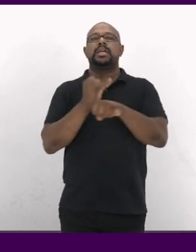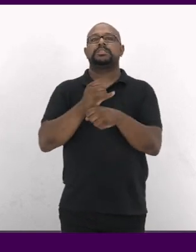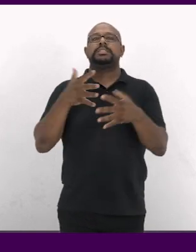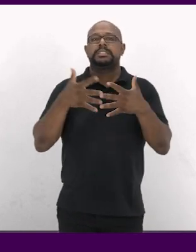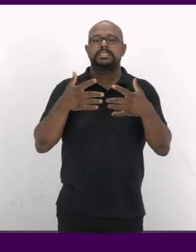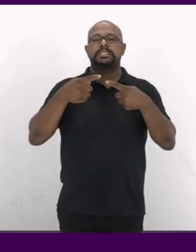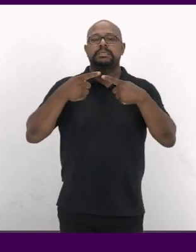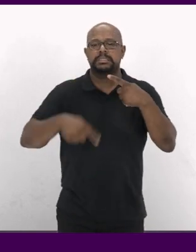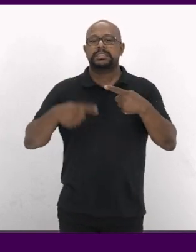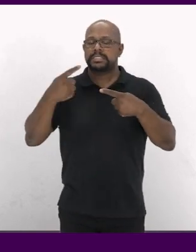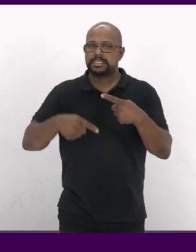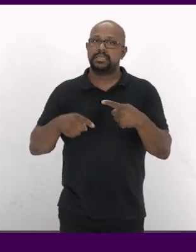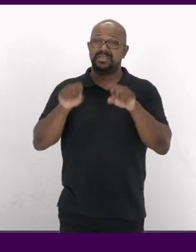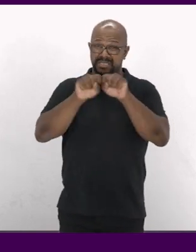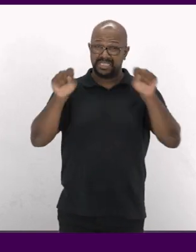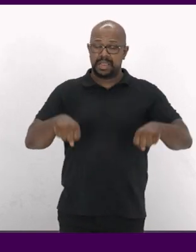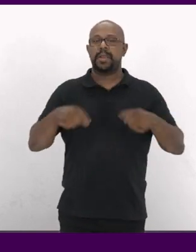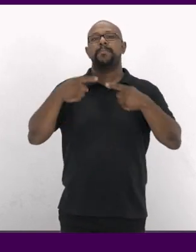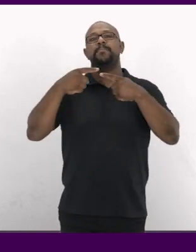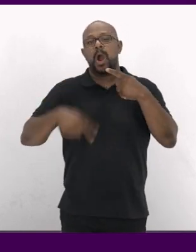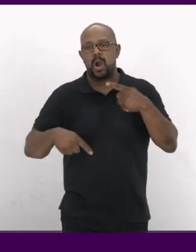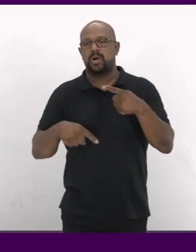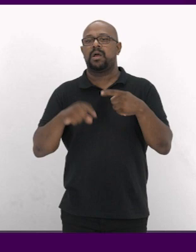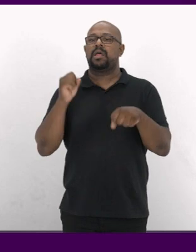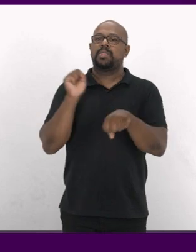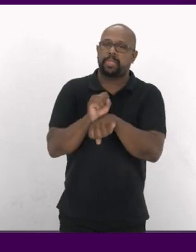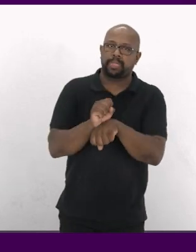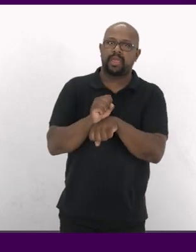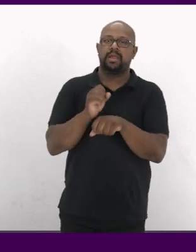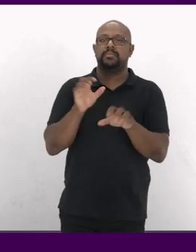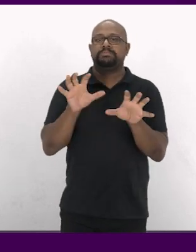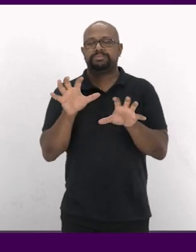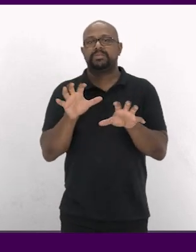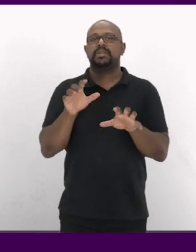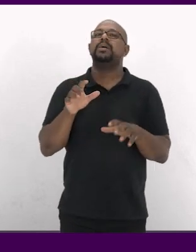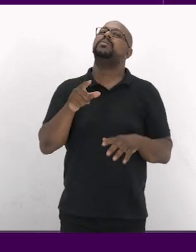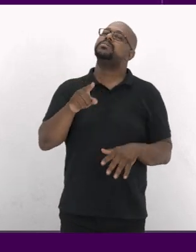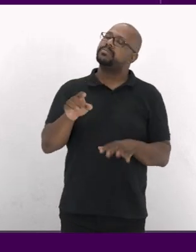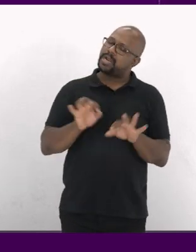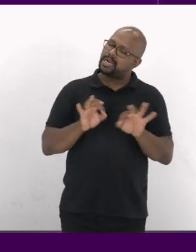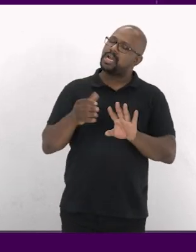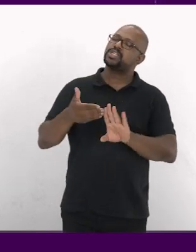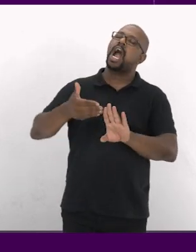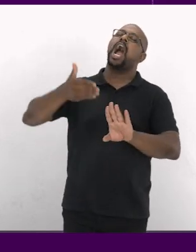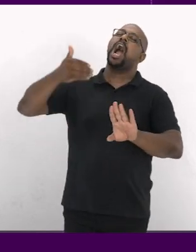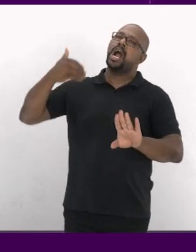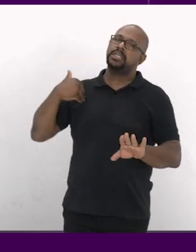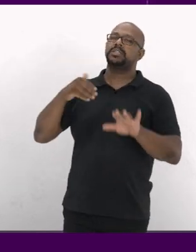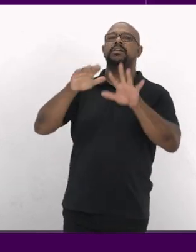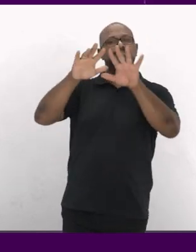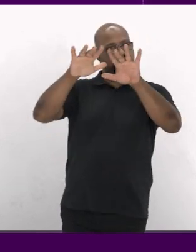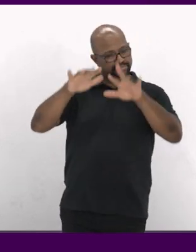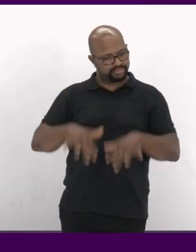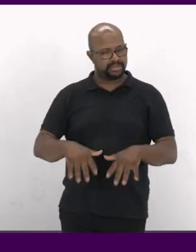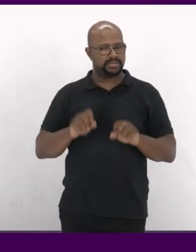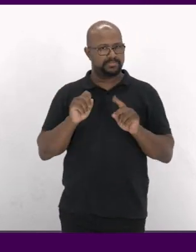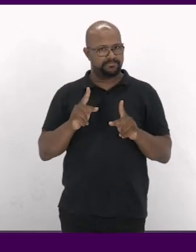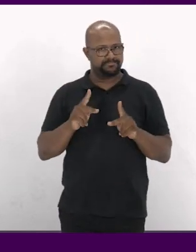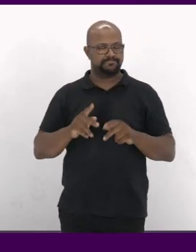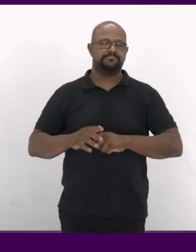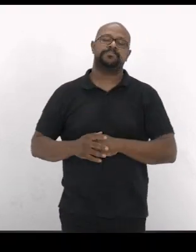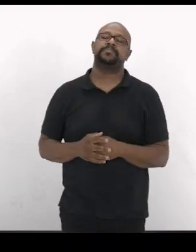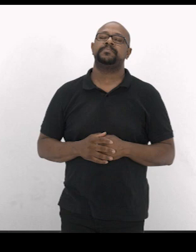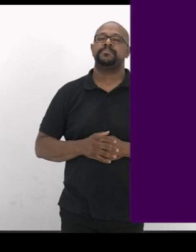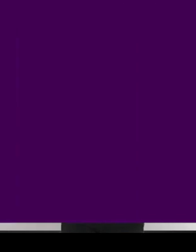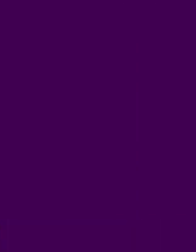congestionamento de inscrições. A chance do sistema cair, travar é grande. Então se planeje e faça sua inscrição com bastante